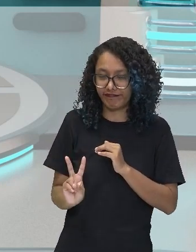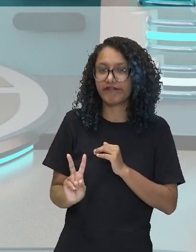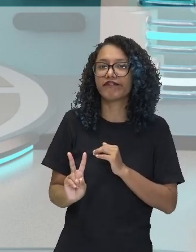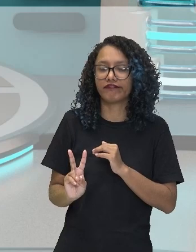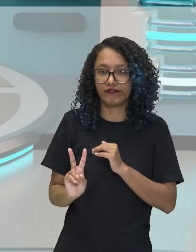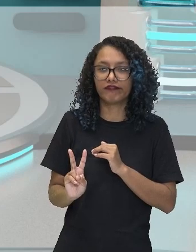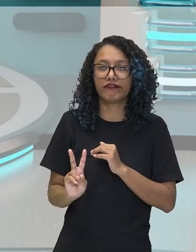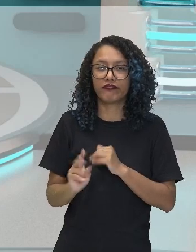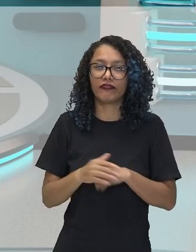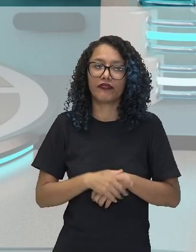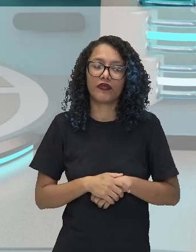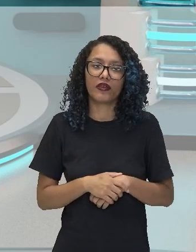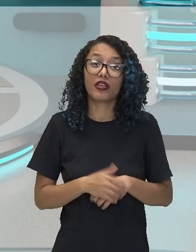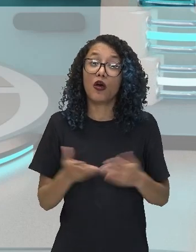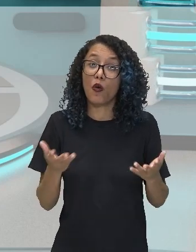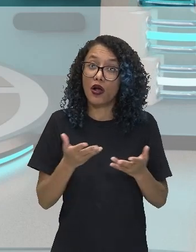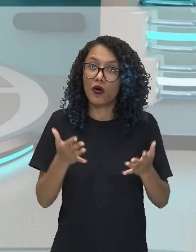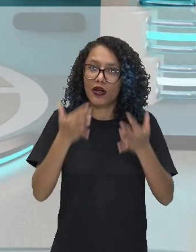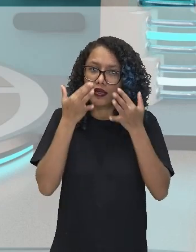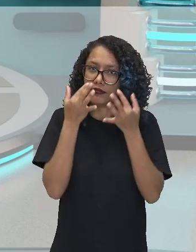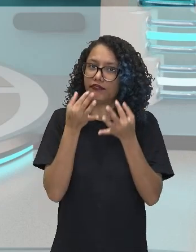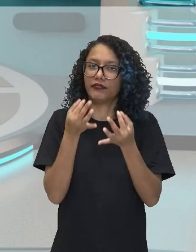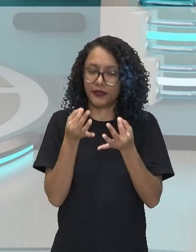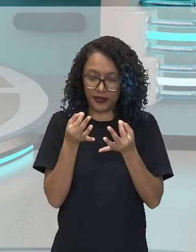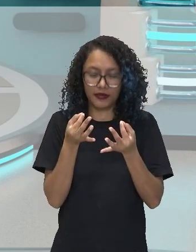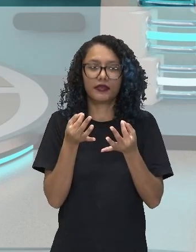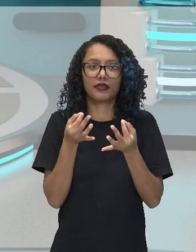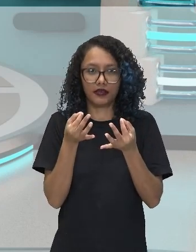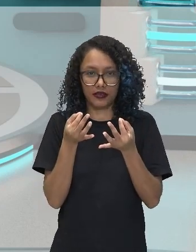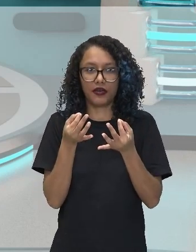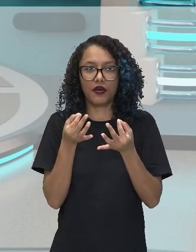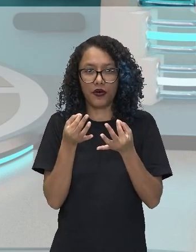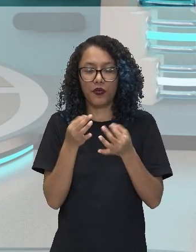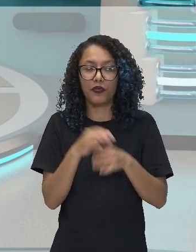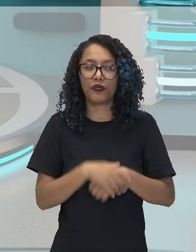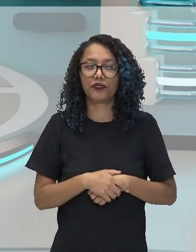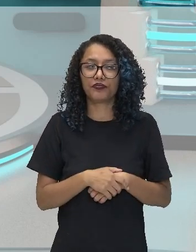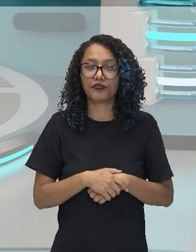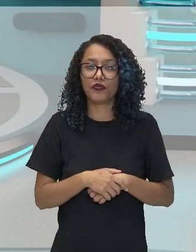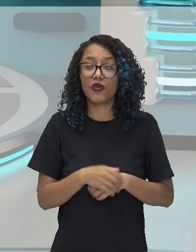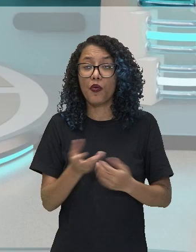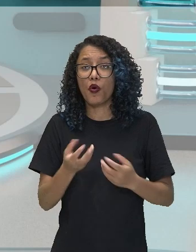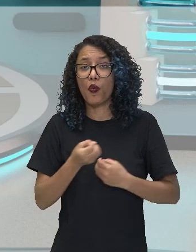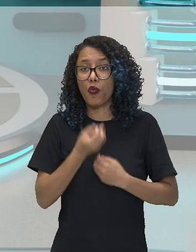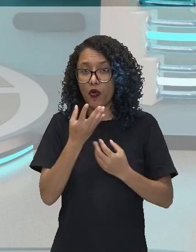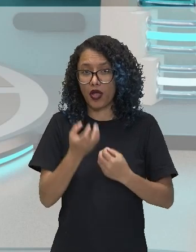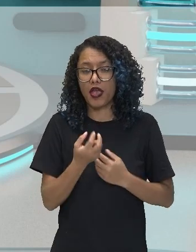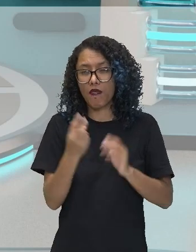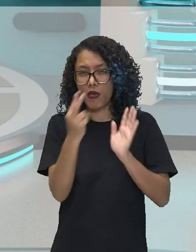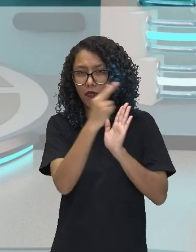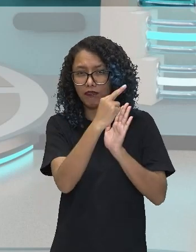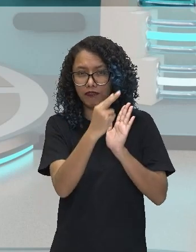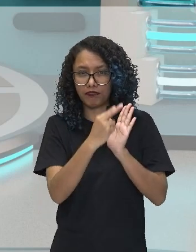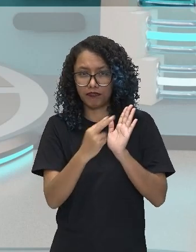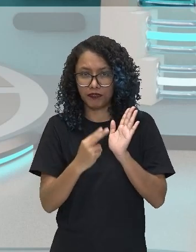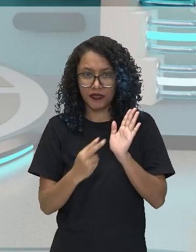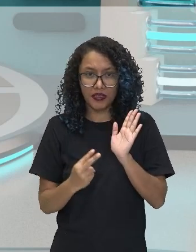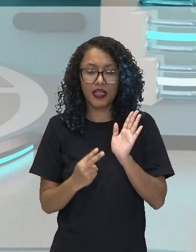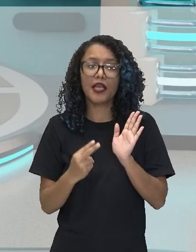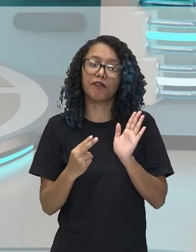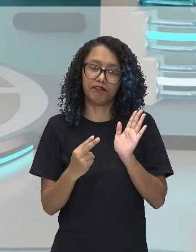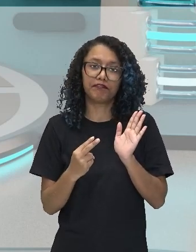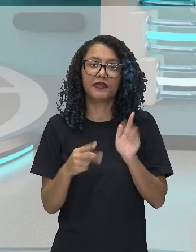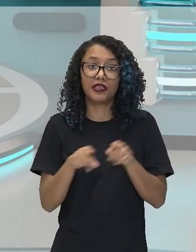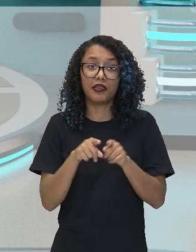Eu pediria que vocês mantivessem bastante atenção para desfrutar dos poemas e dessas